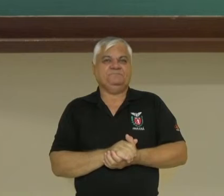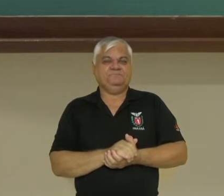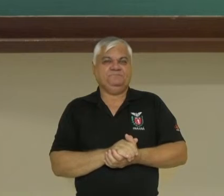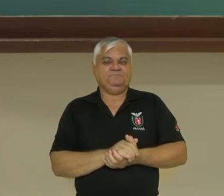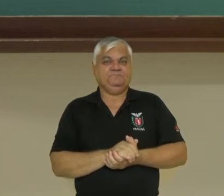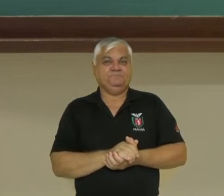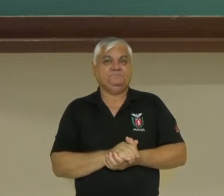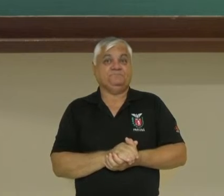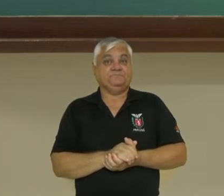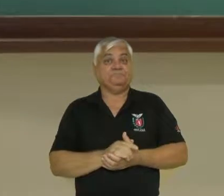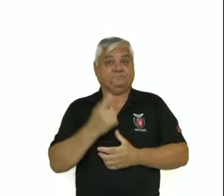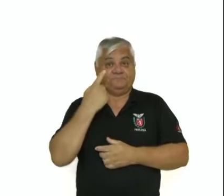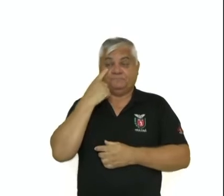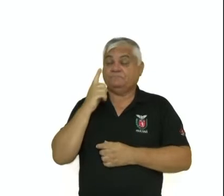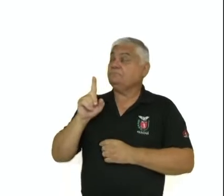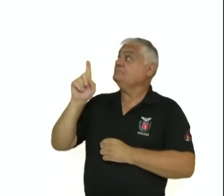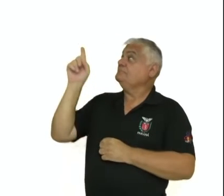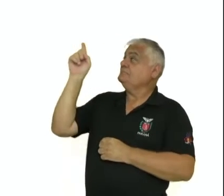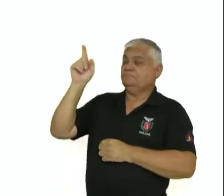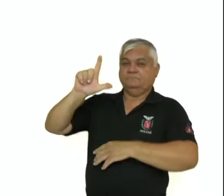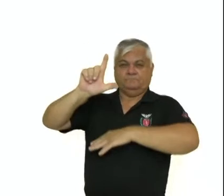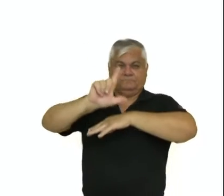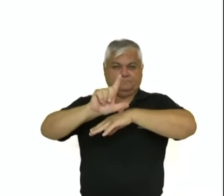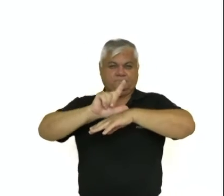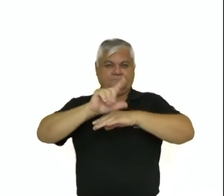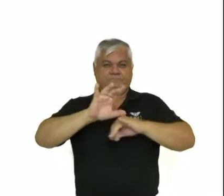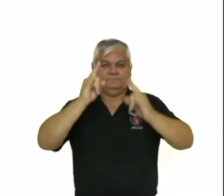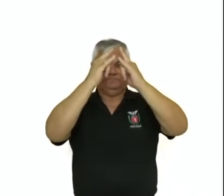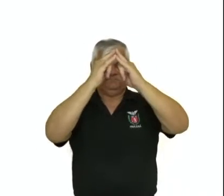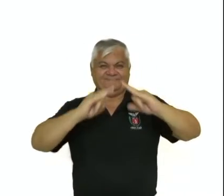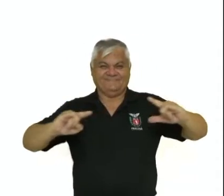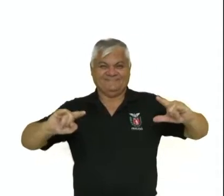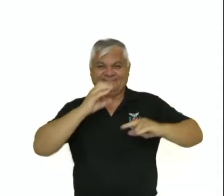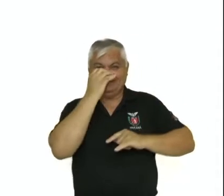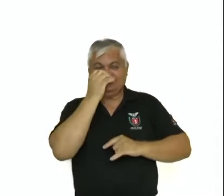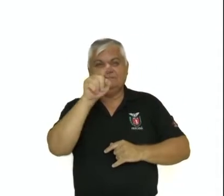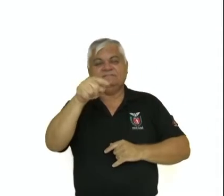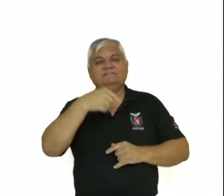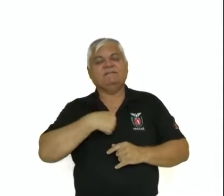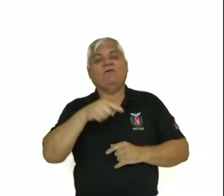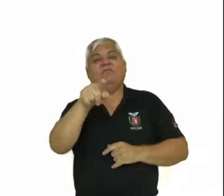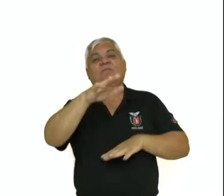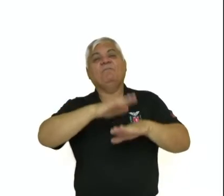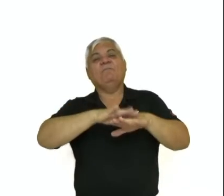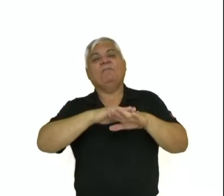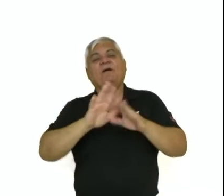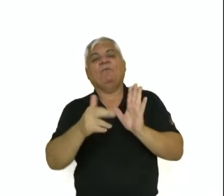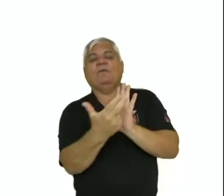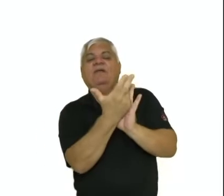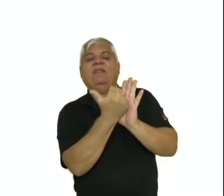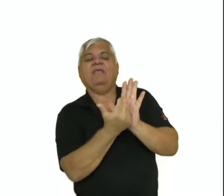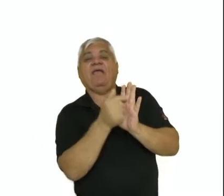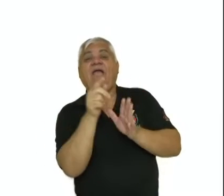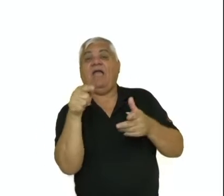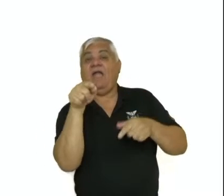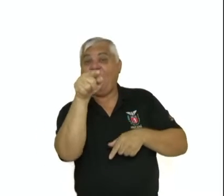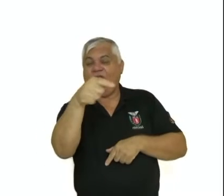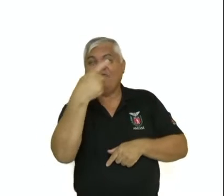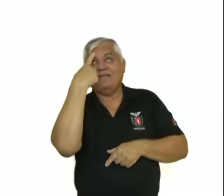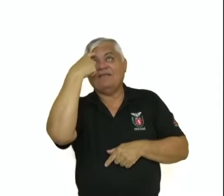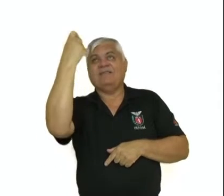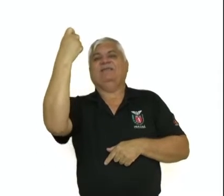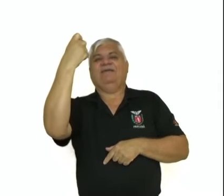Então, inspirada na obra, né, O Circo de Rosângela Borges, cria o desenho representando a arte circense. Então, você vai criar